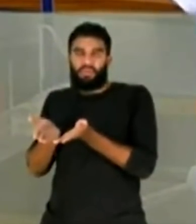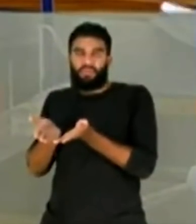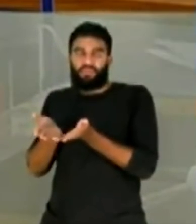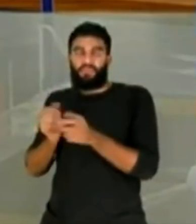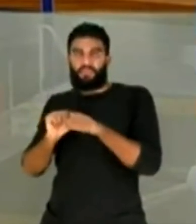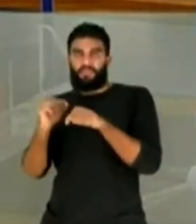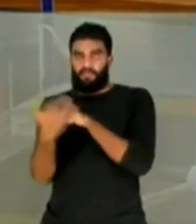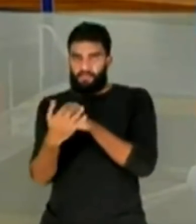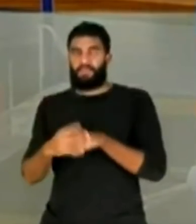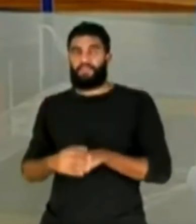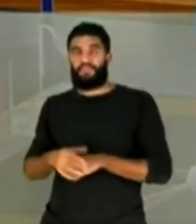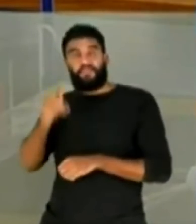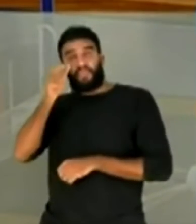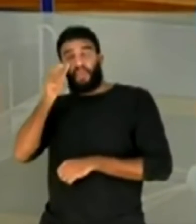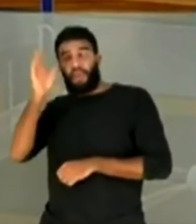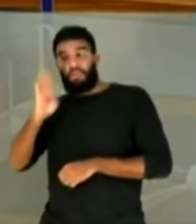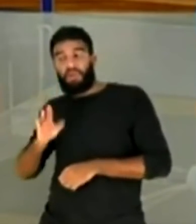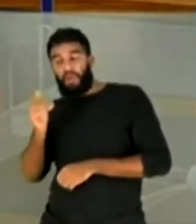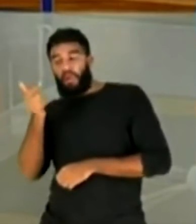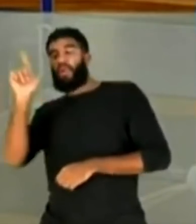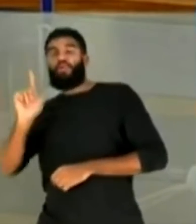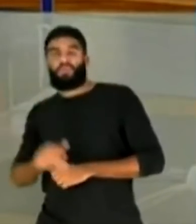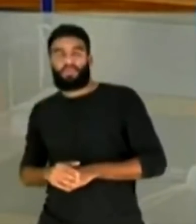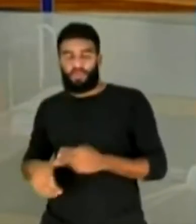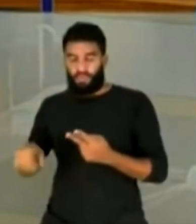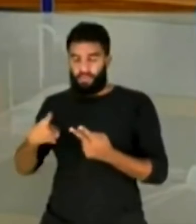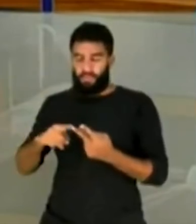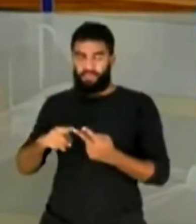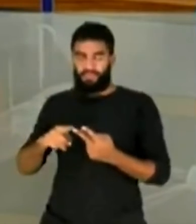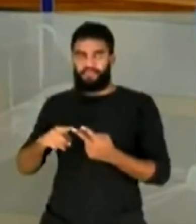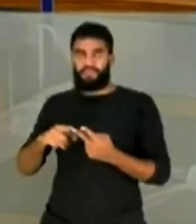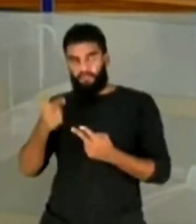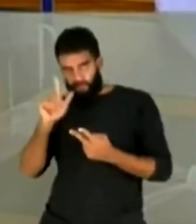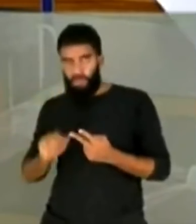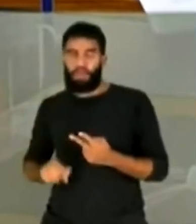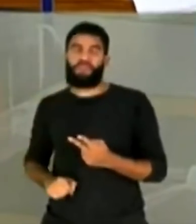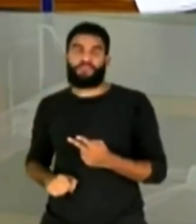público brasileiro é a exclusão de outras informações. Aí temos mais aqui.